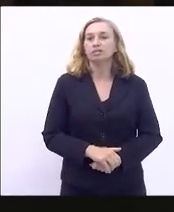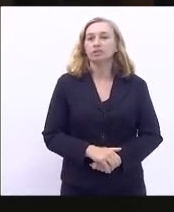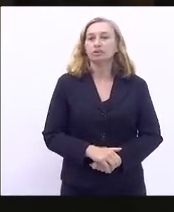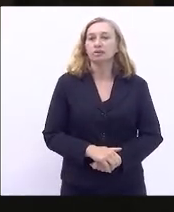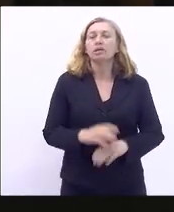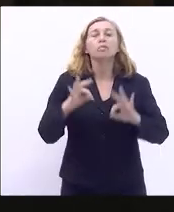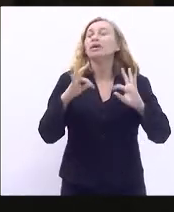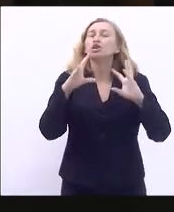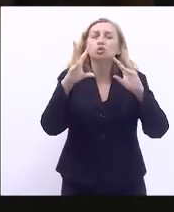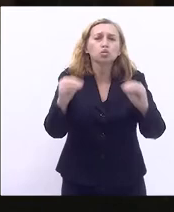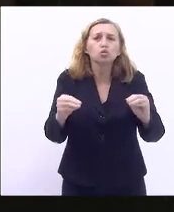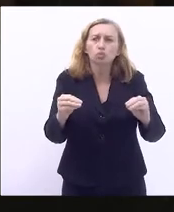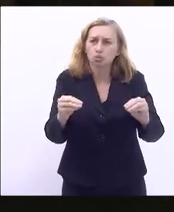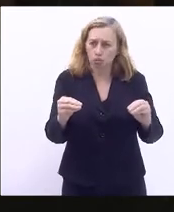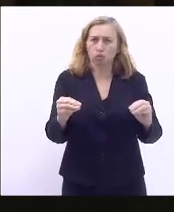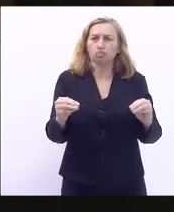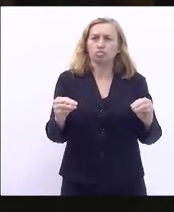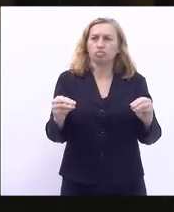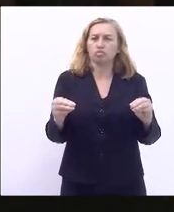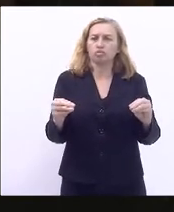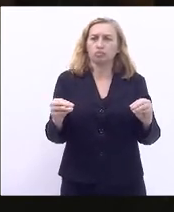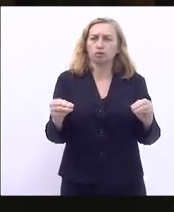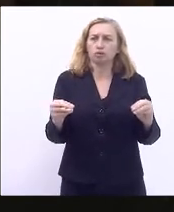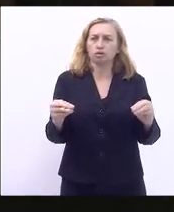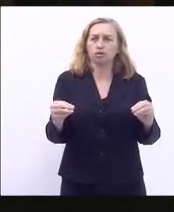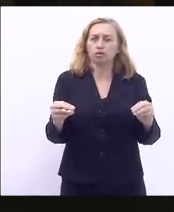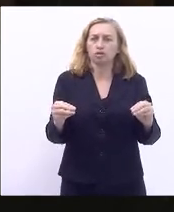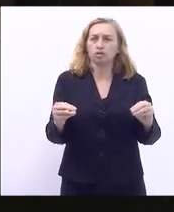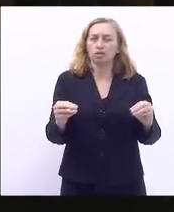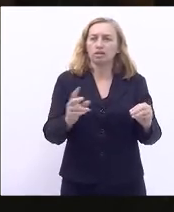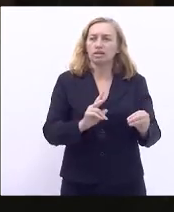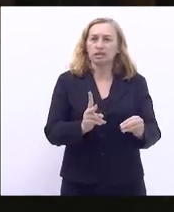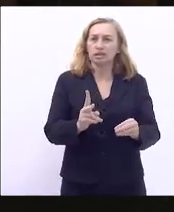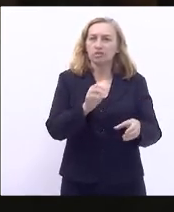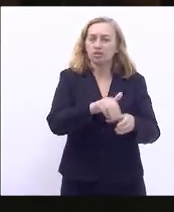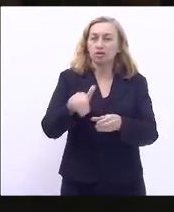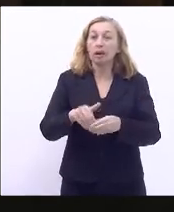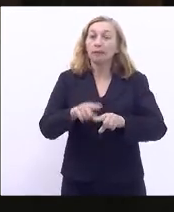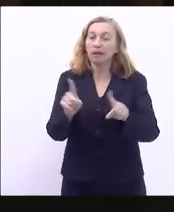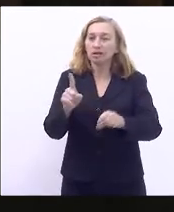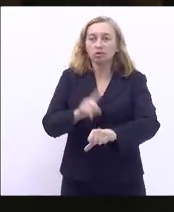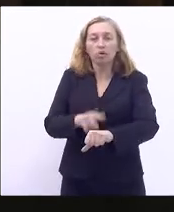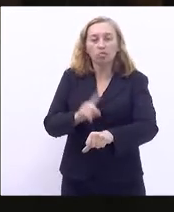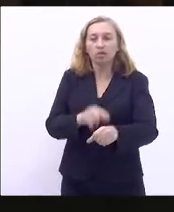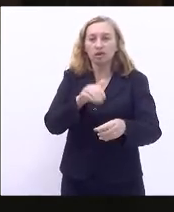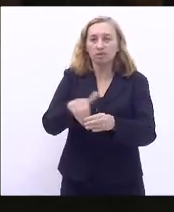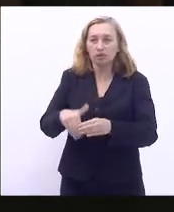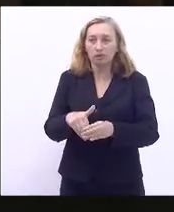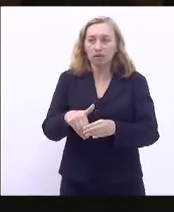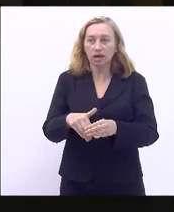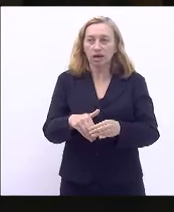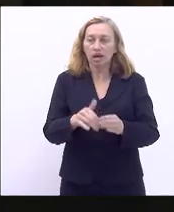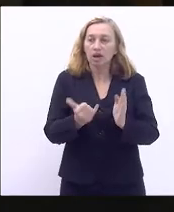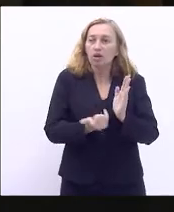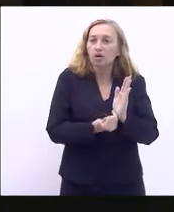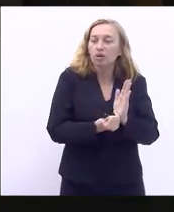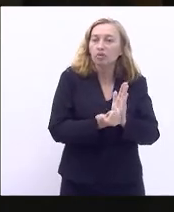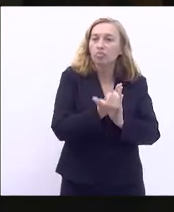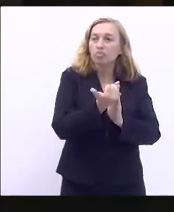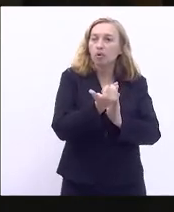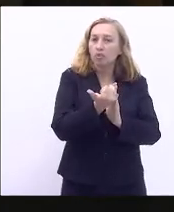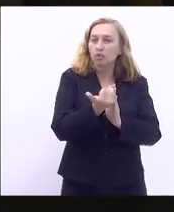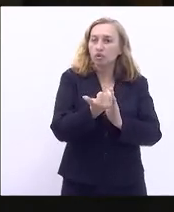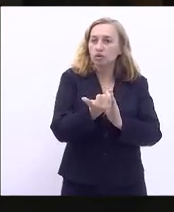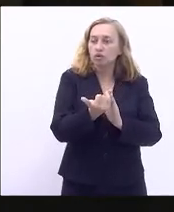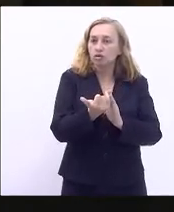para tudo que é parte. A gente cansa de votar benefício, mas na hora de votar um aumento de imposto, a gente vê